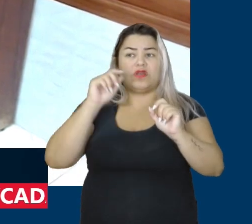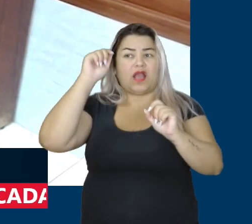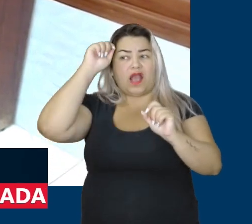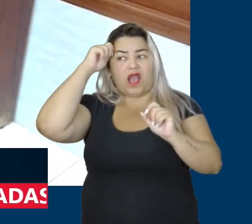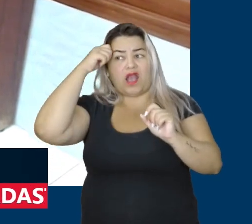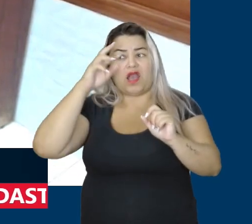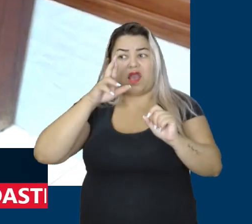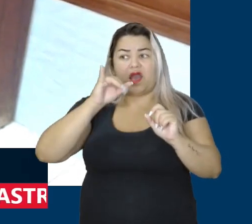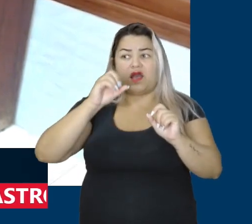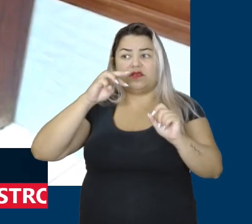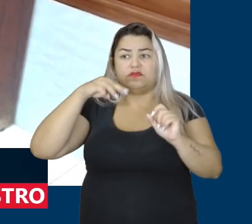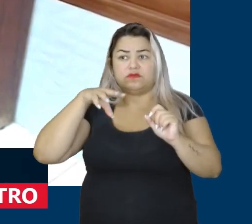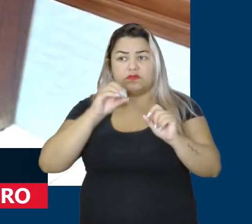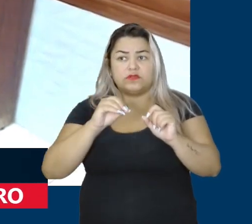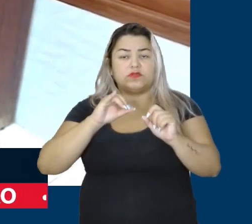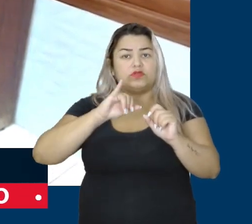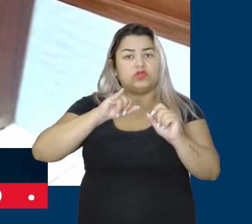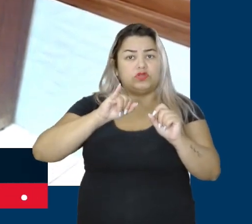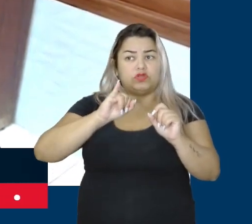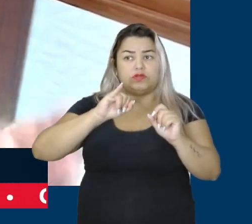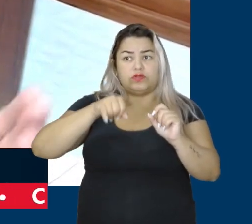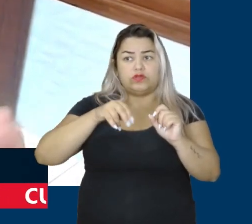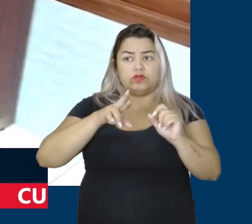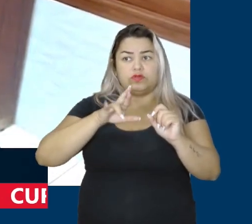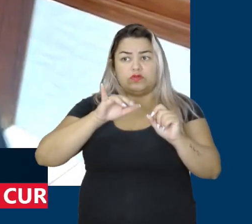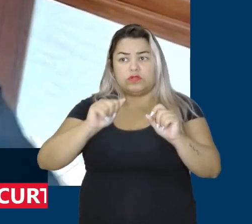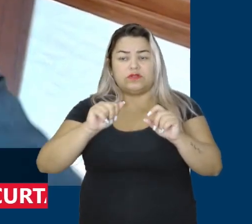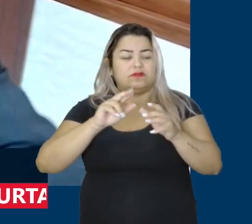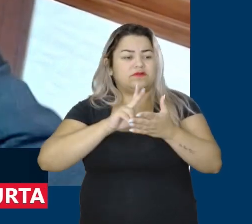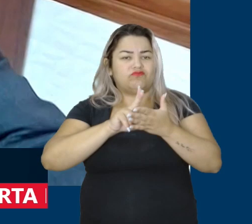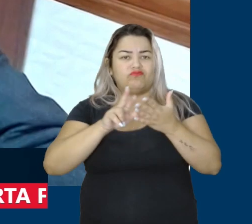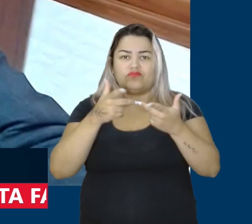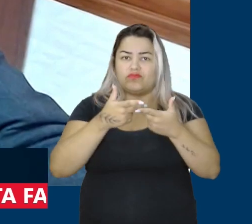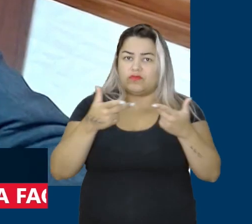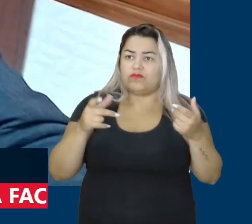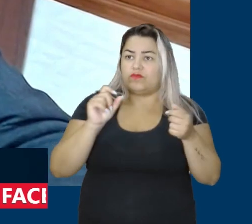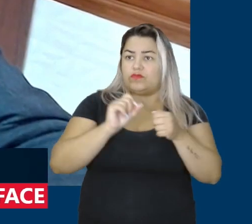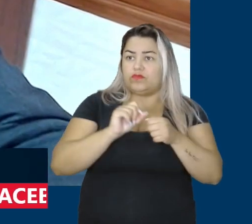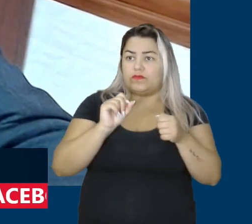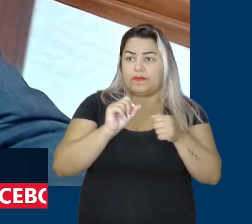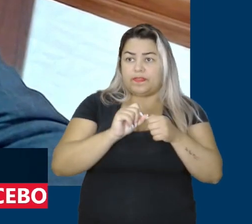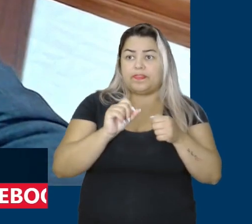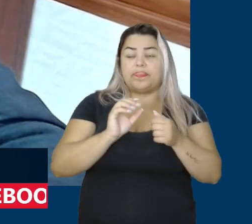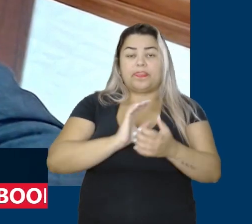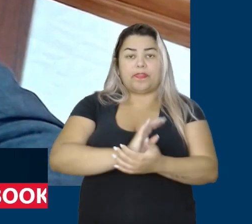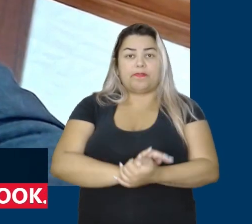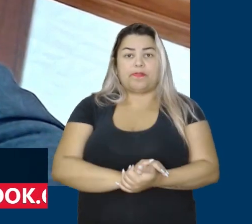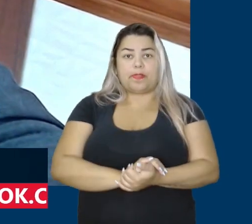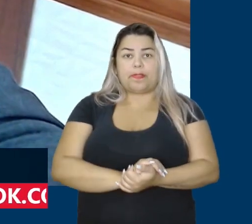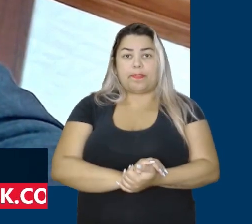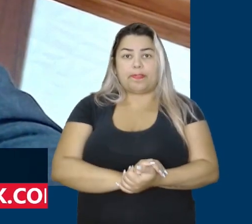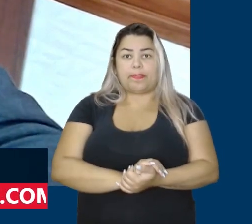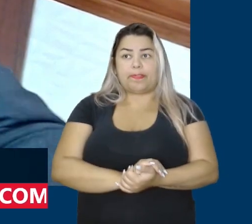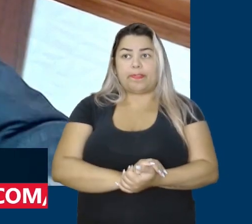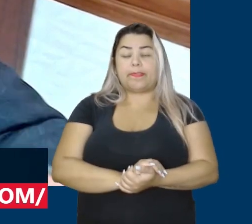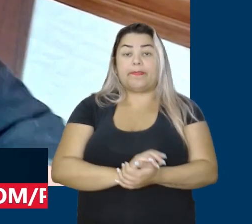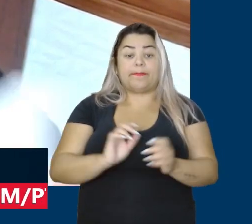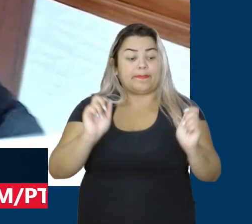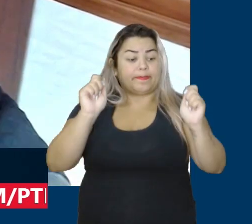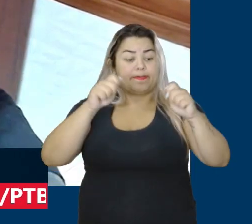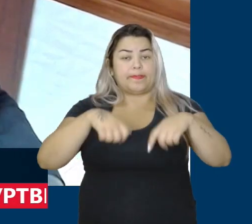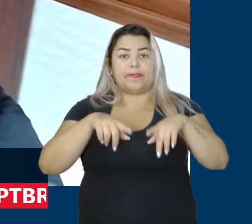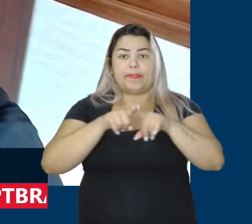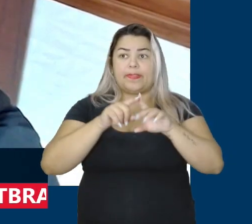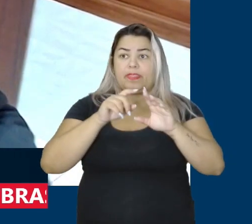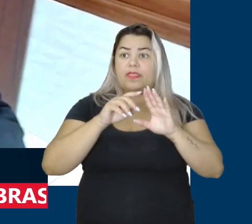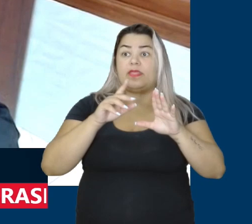não, injúria é crime de racismo. É tanta coisa que foi feita nesse período, né? Que nós precisaríamos aqui um programa